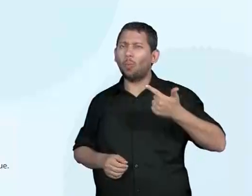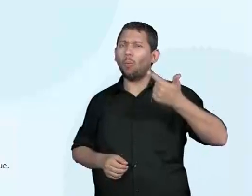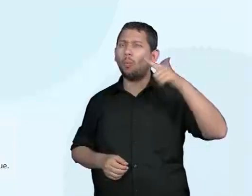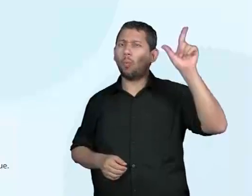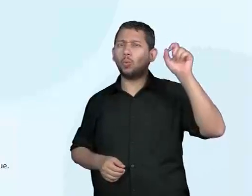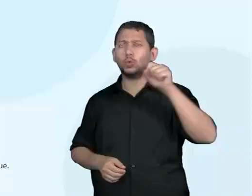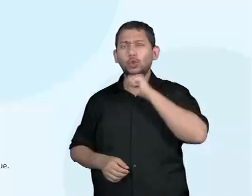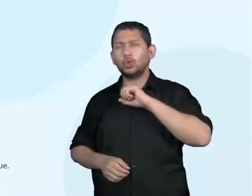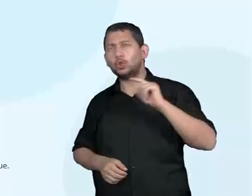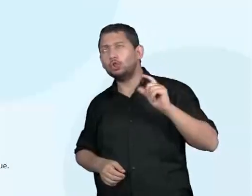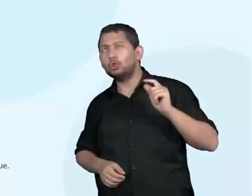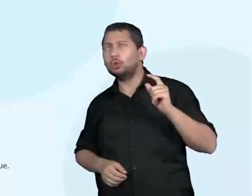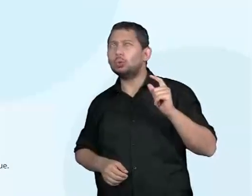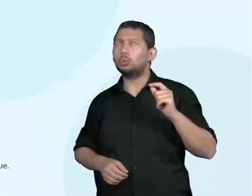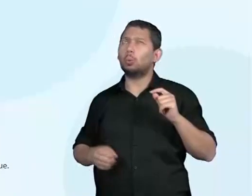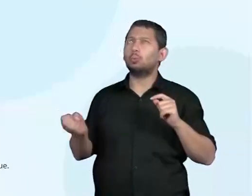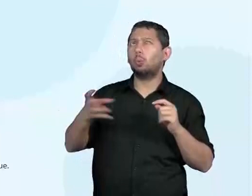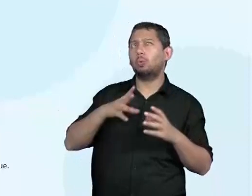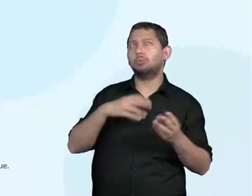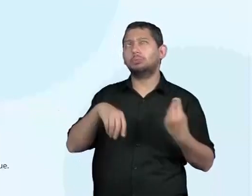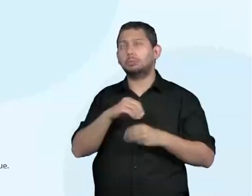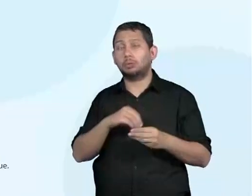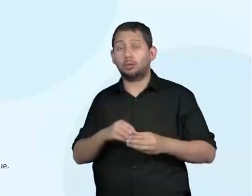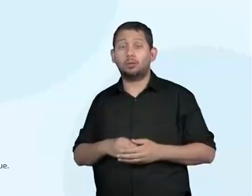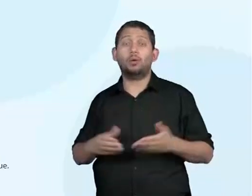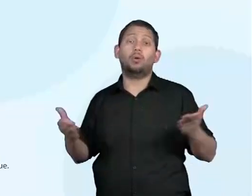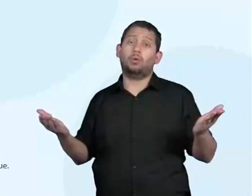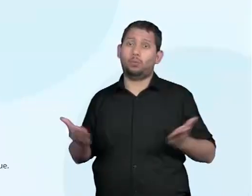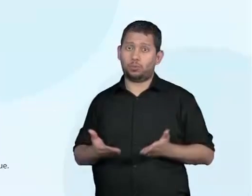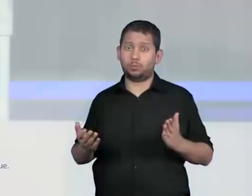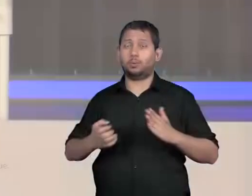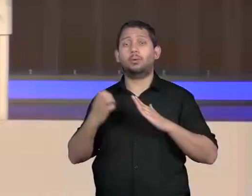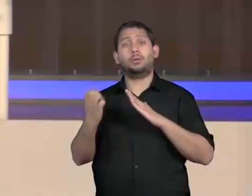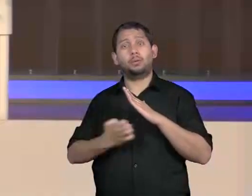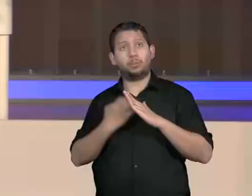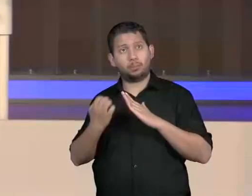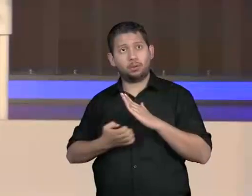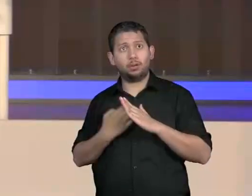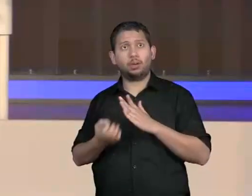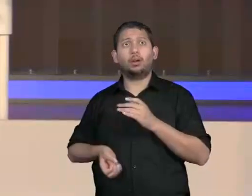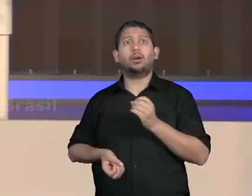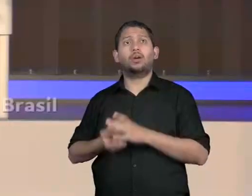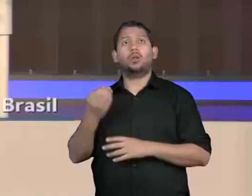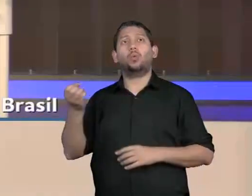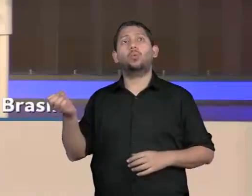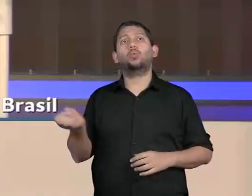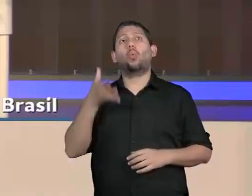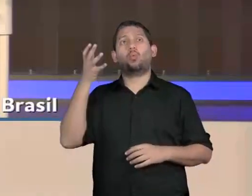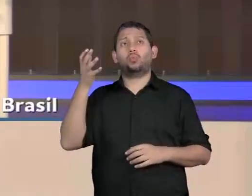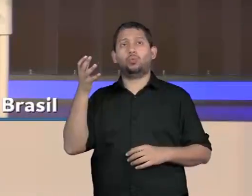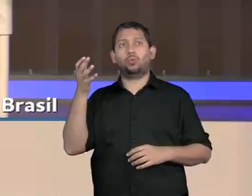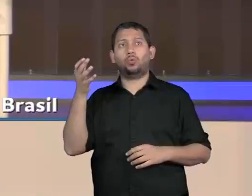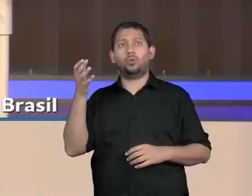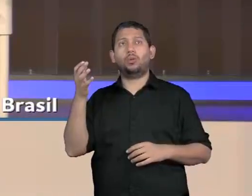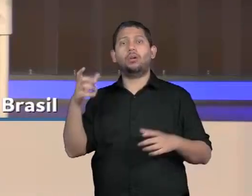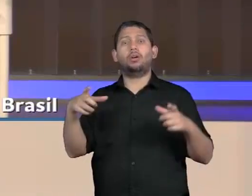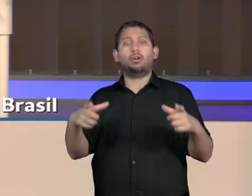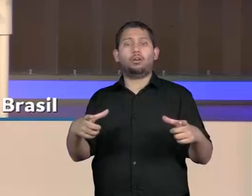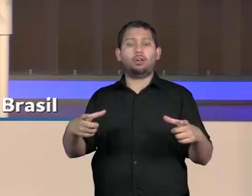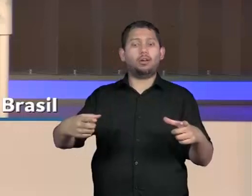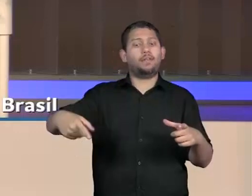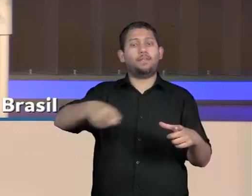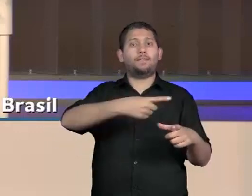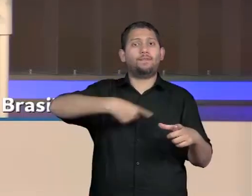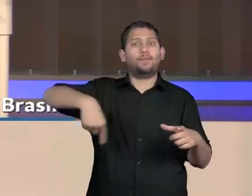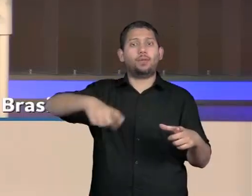antigo e meio moderno. Hoje em dia, as empresas, elas estão fazendo algumas vitrolas,